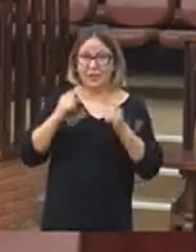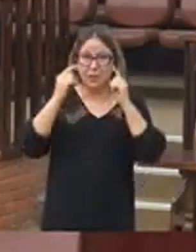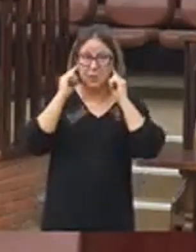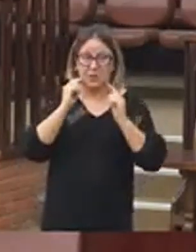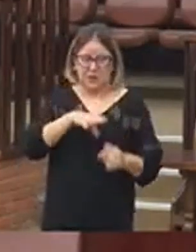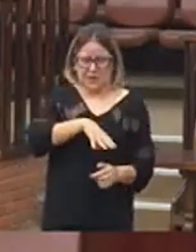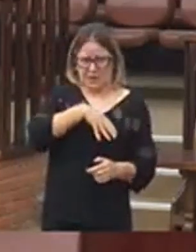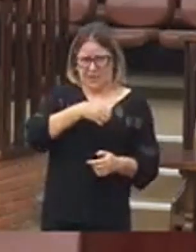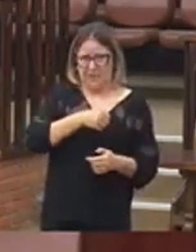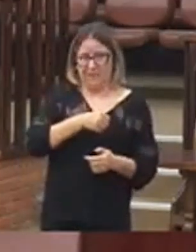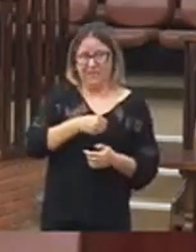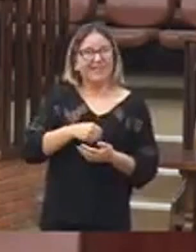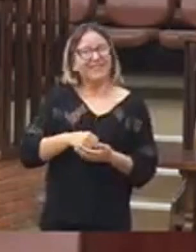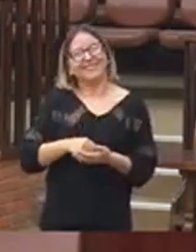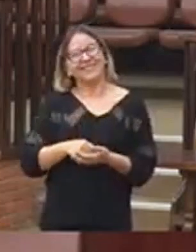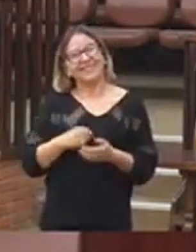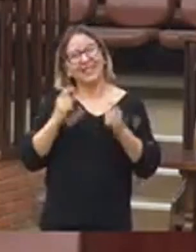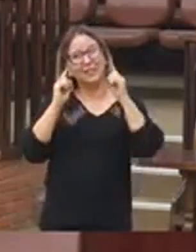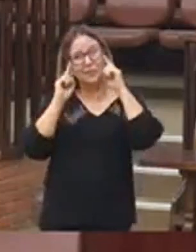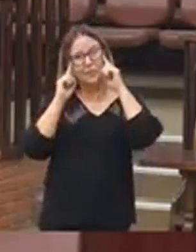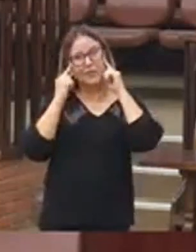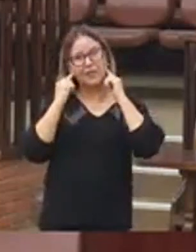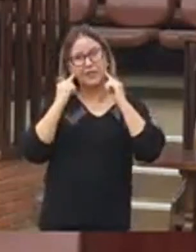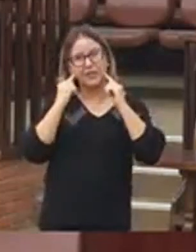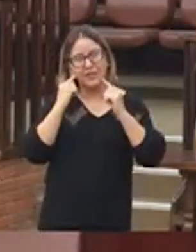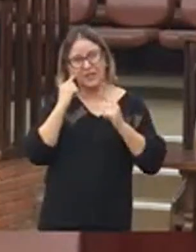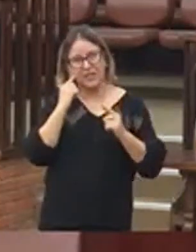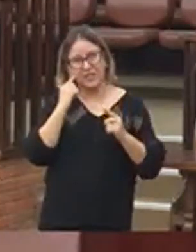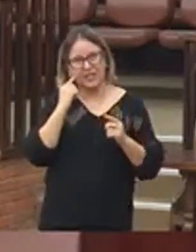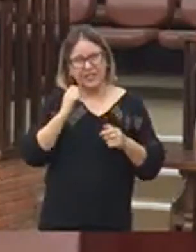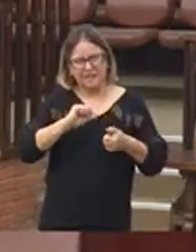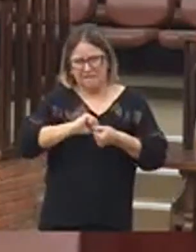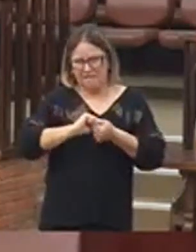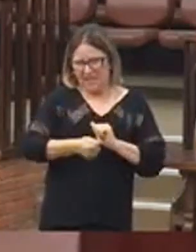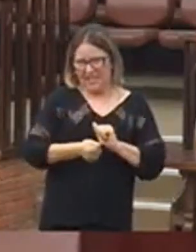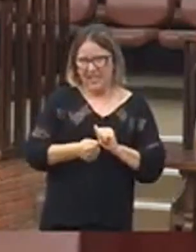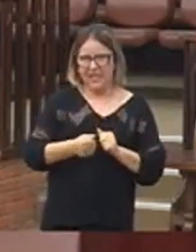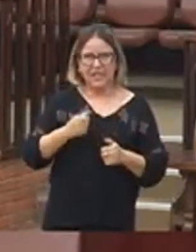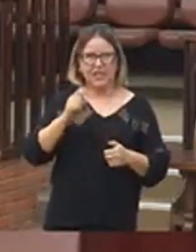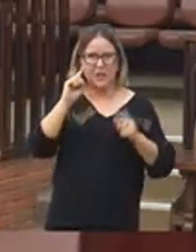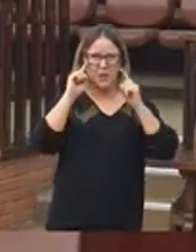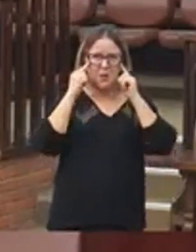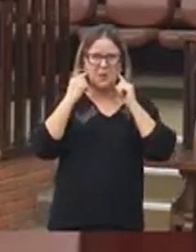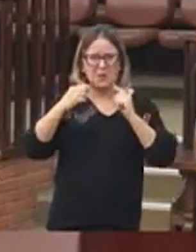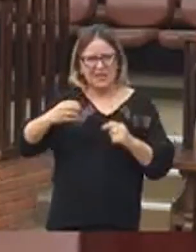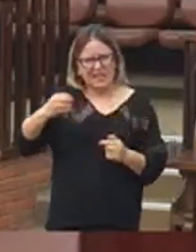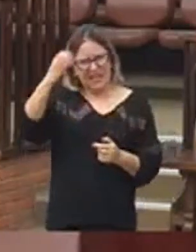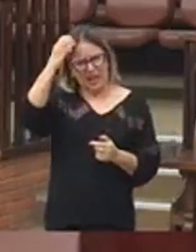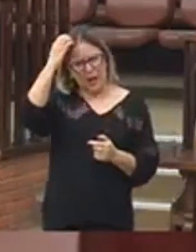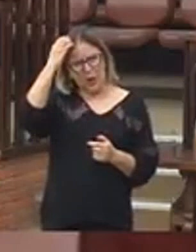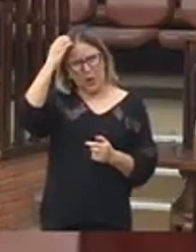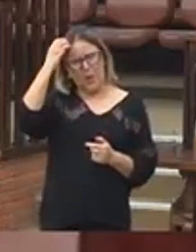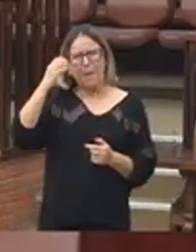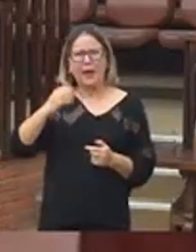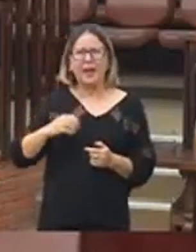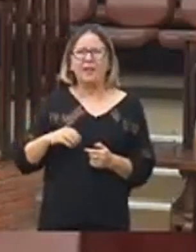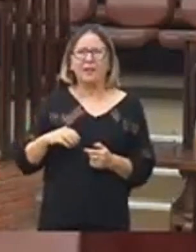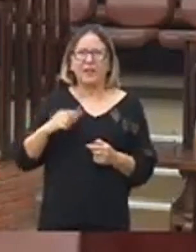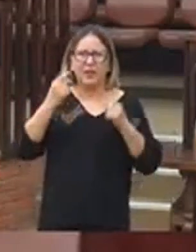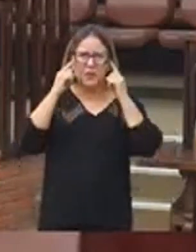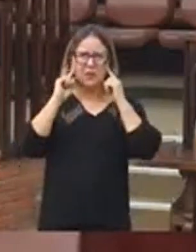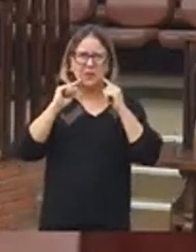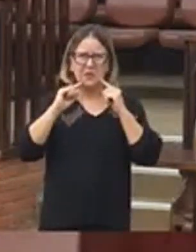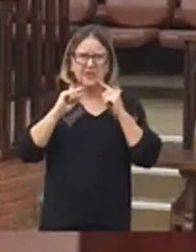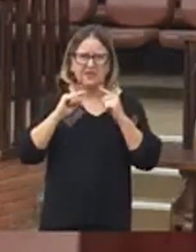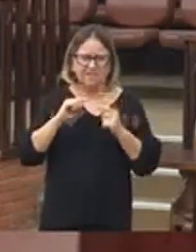raiva, choro de vingança, choro de culpa, choro de indignação. E